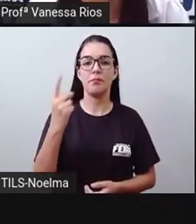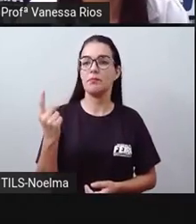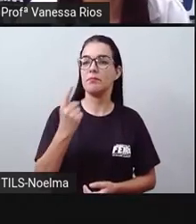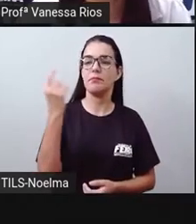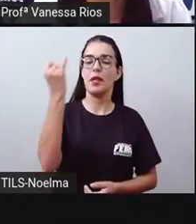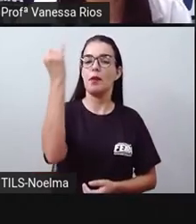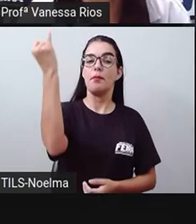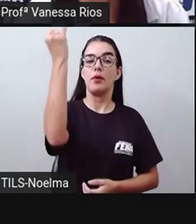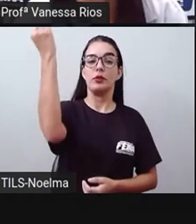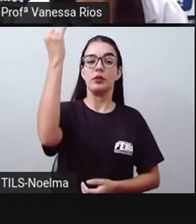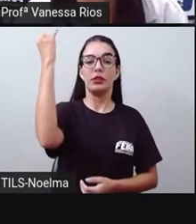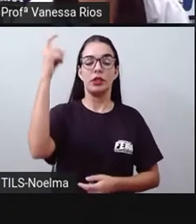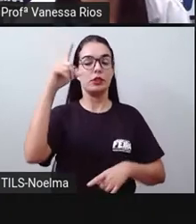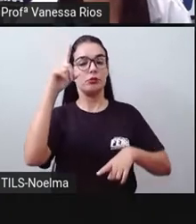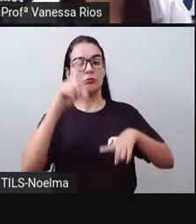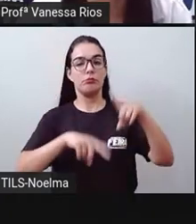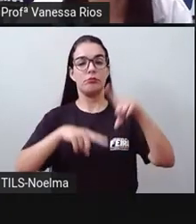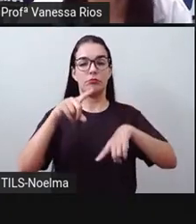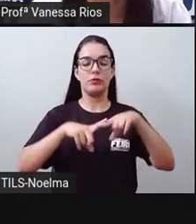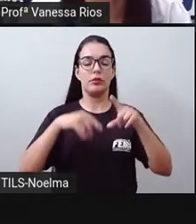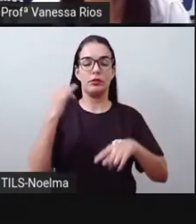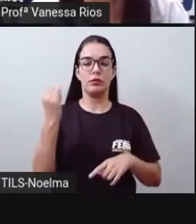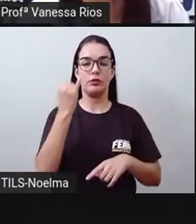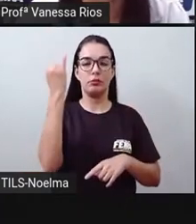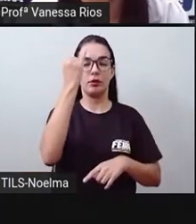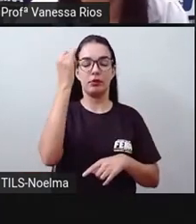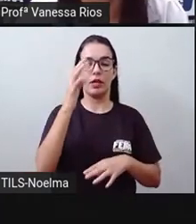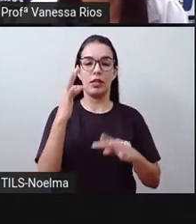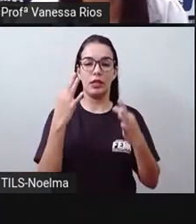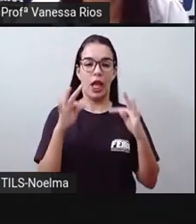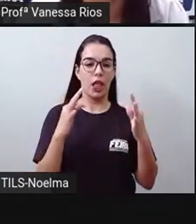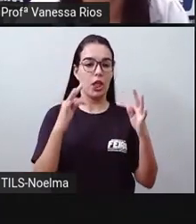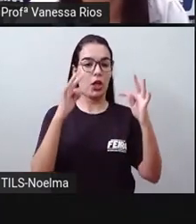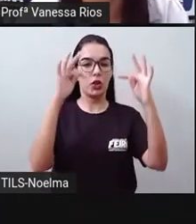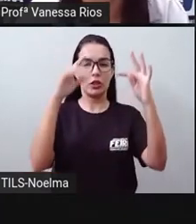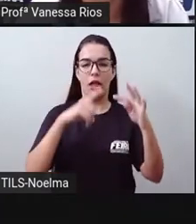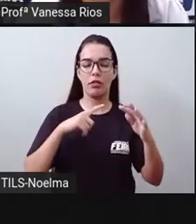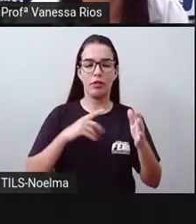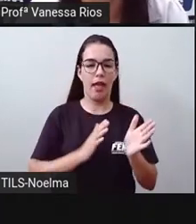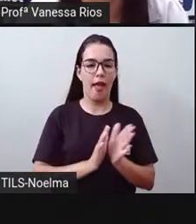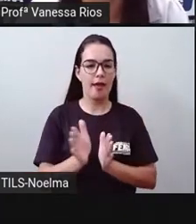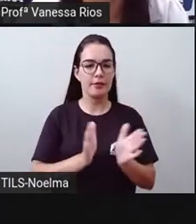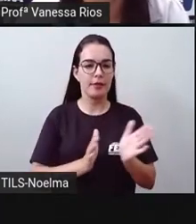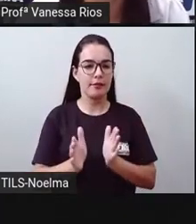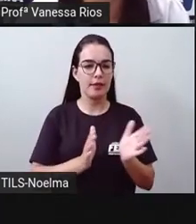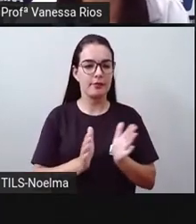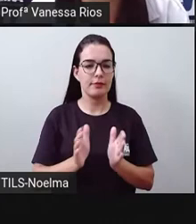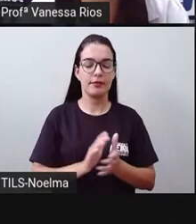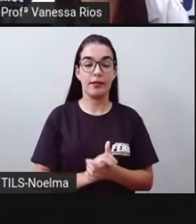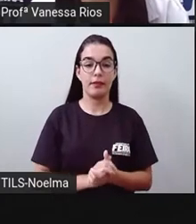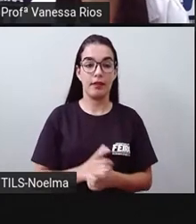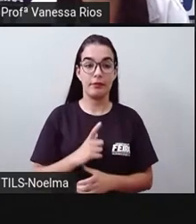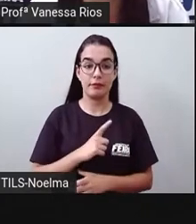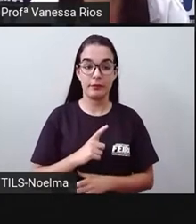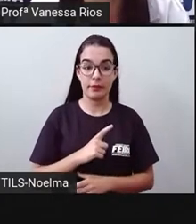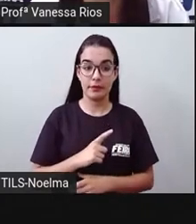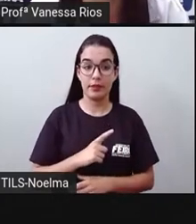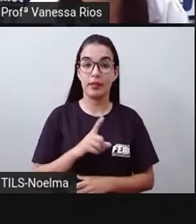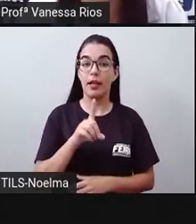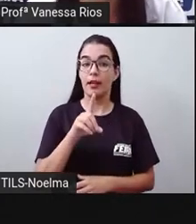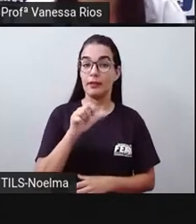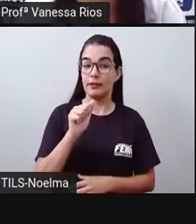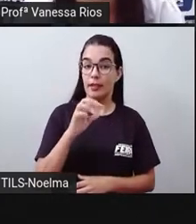recursos infinitos em relação ao que a gente pode acessar e utilizar de tecnologia, eles vêm com